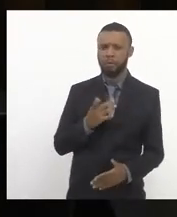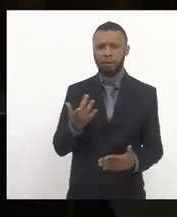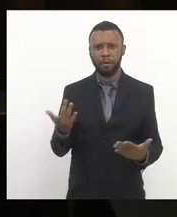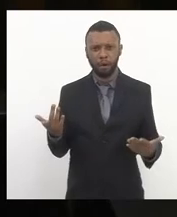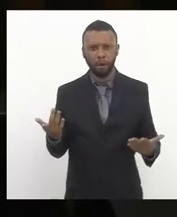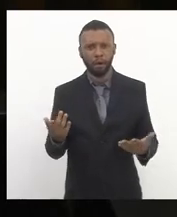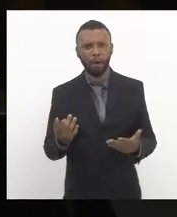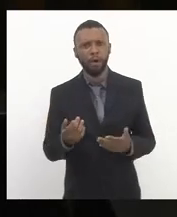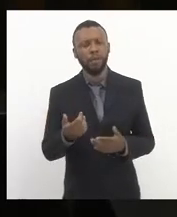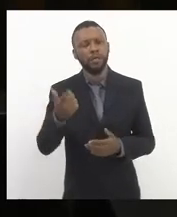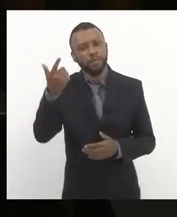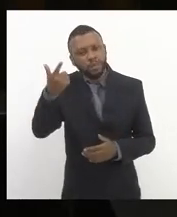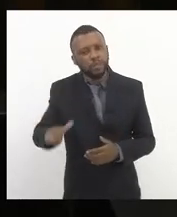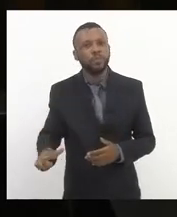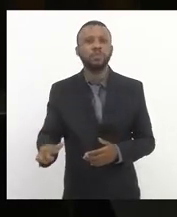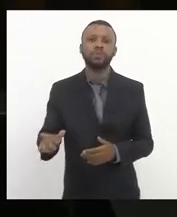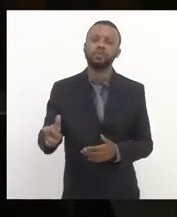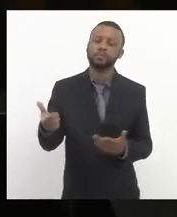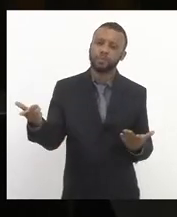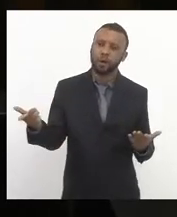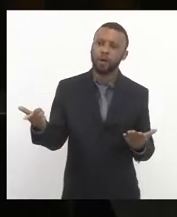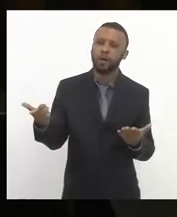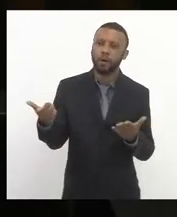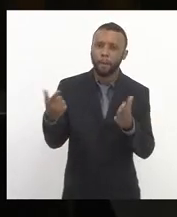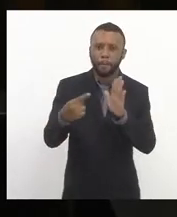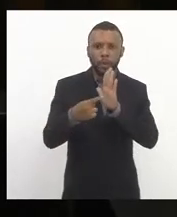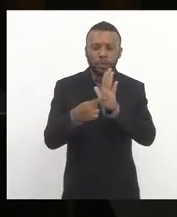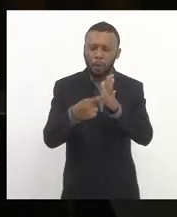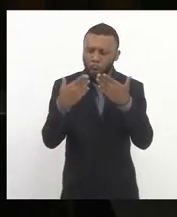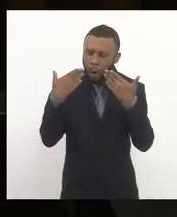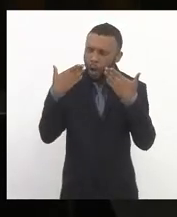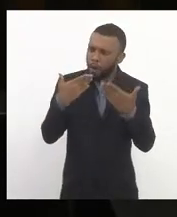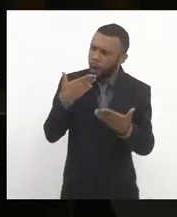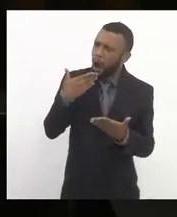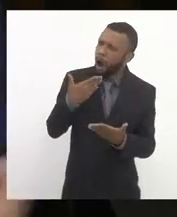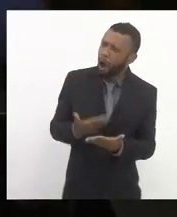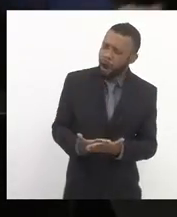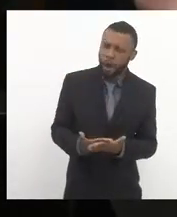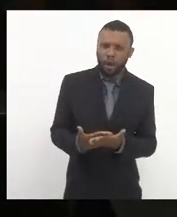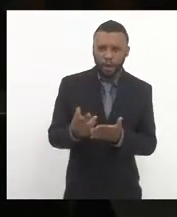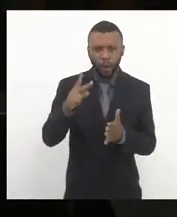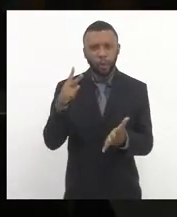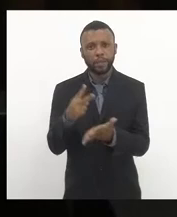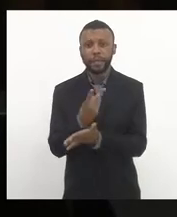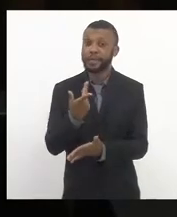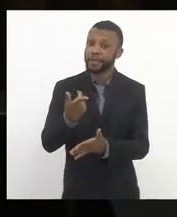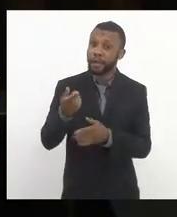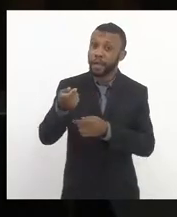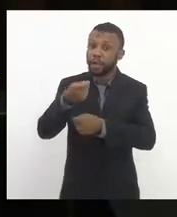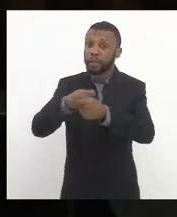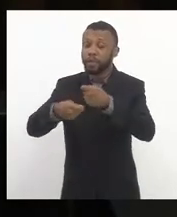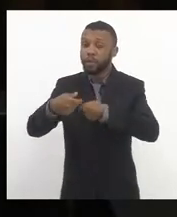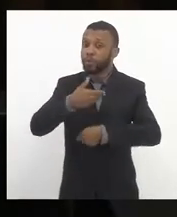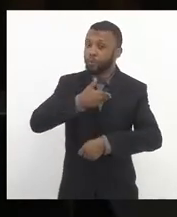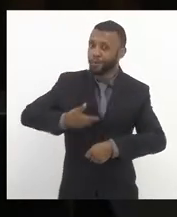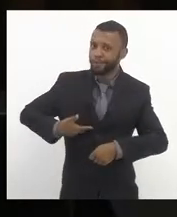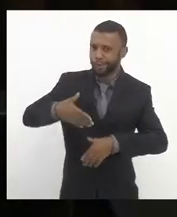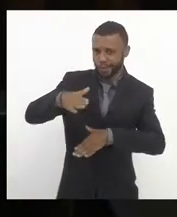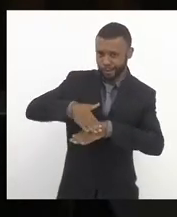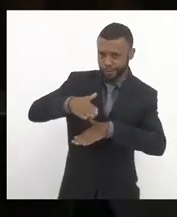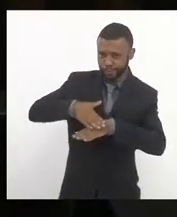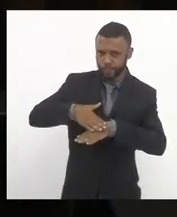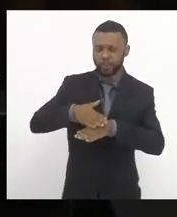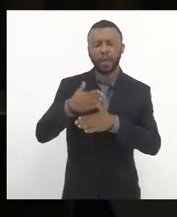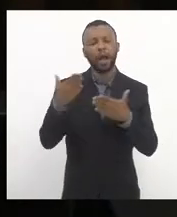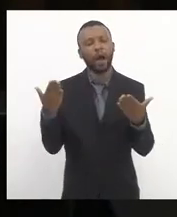por um medo de mais um escândalo no seu governo. Eu faço uma pergunta aos